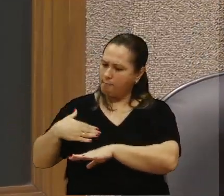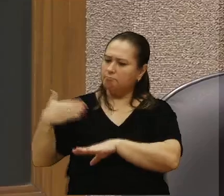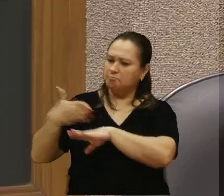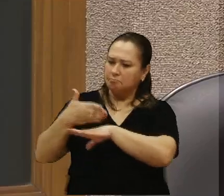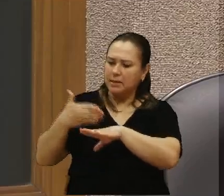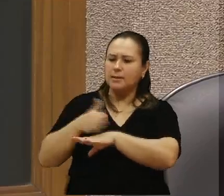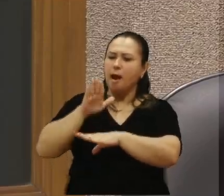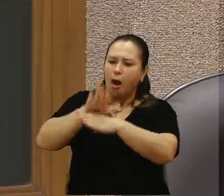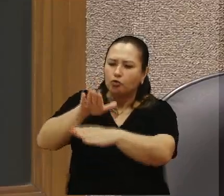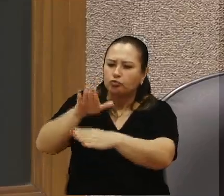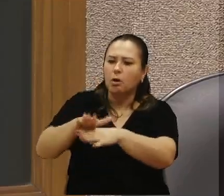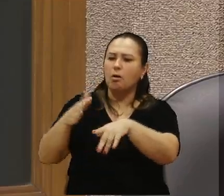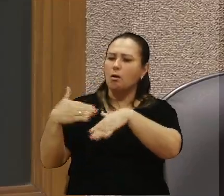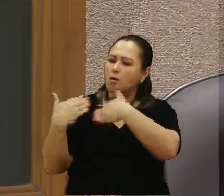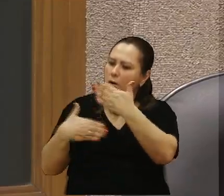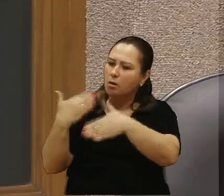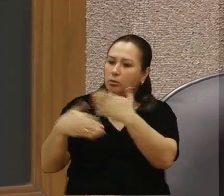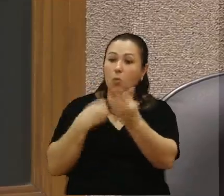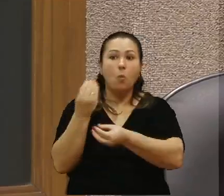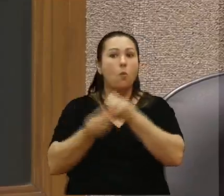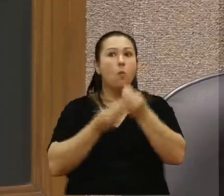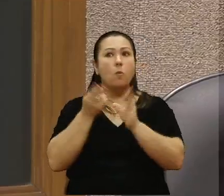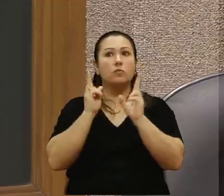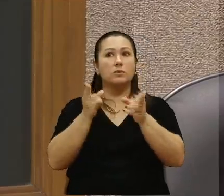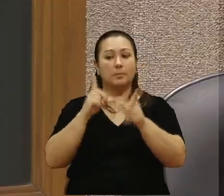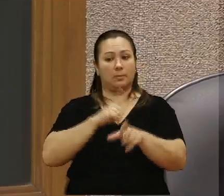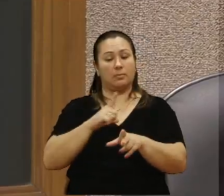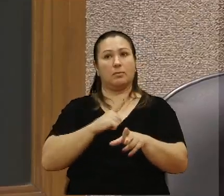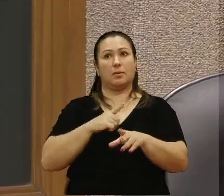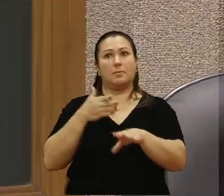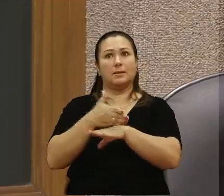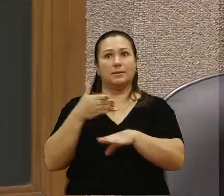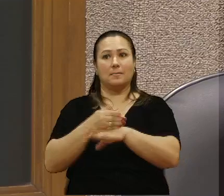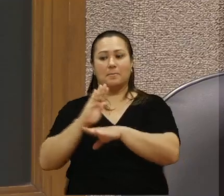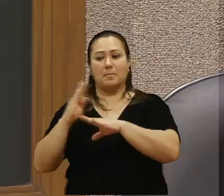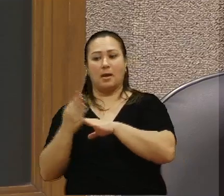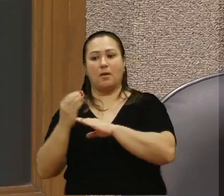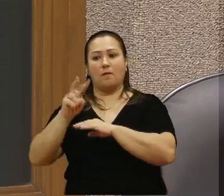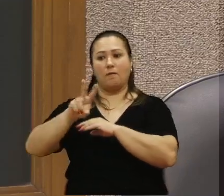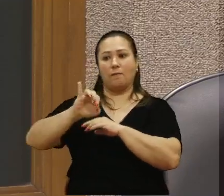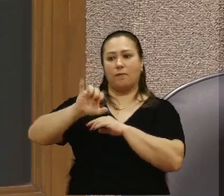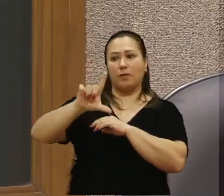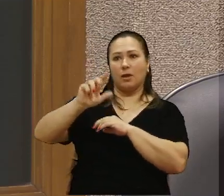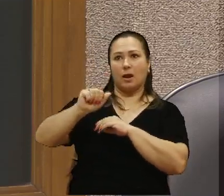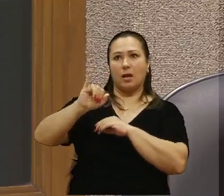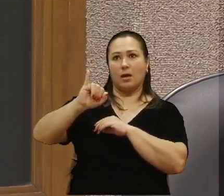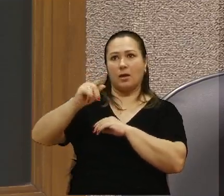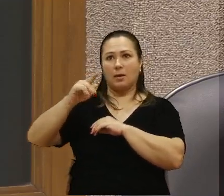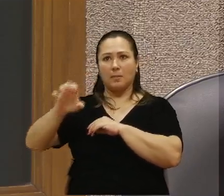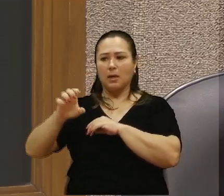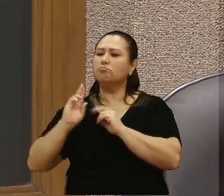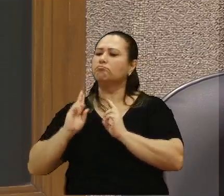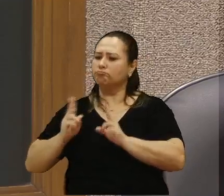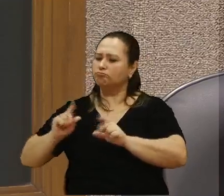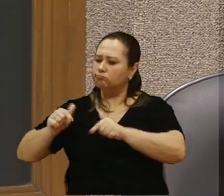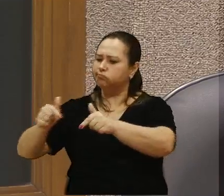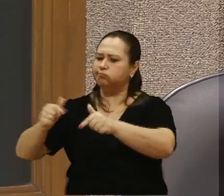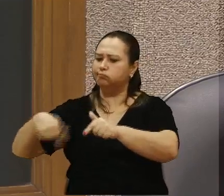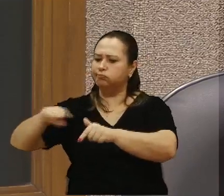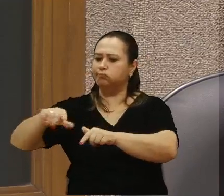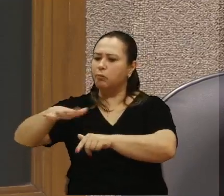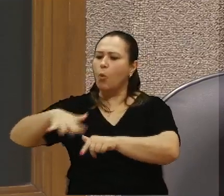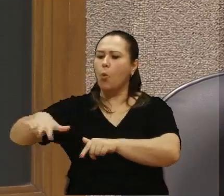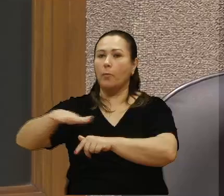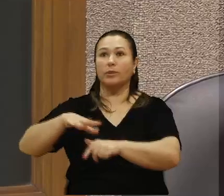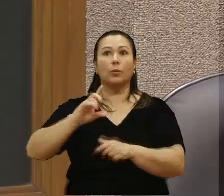presente ajudando, como esteve presente a comunidade do Vila IP sempre nas ações daquela comunidade. Então,